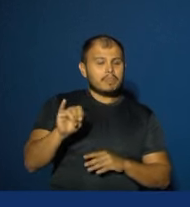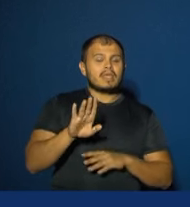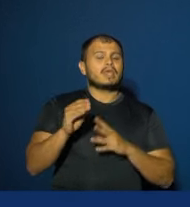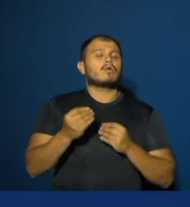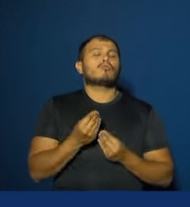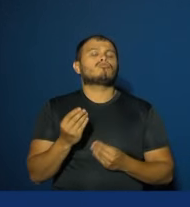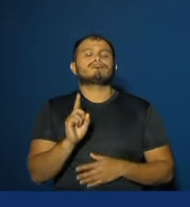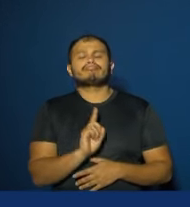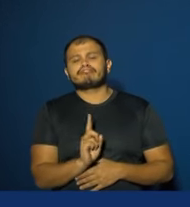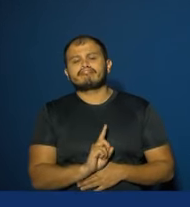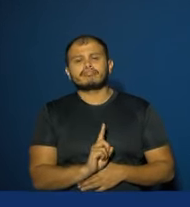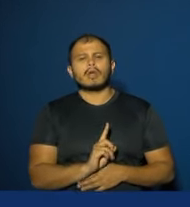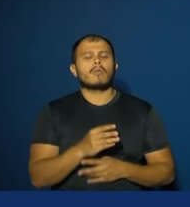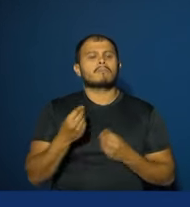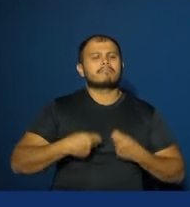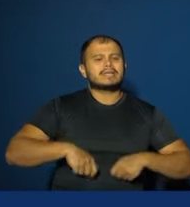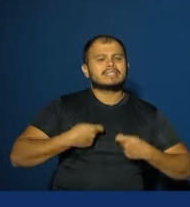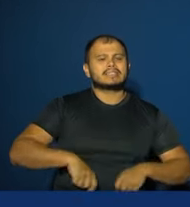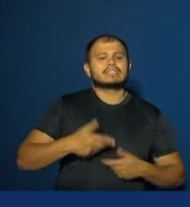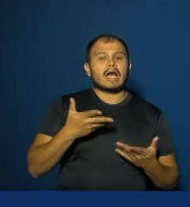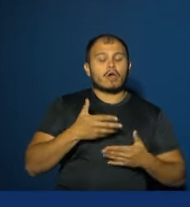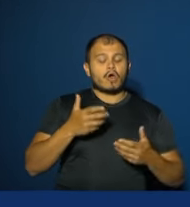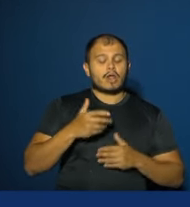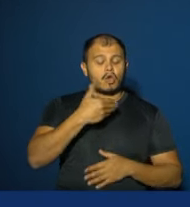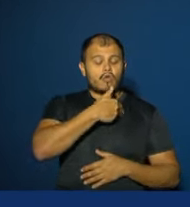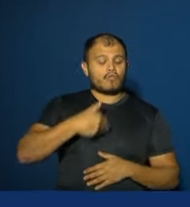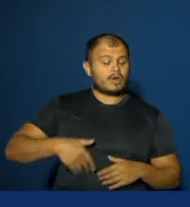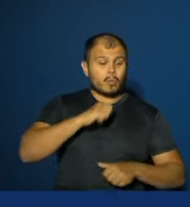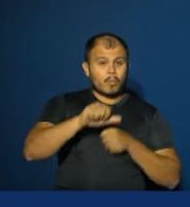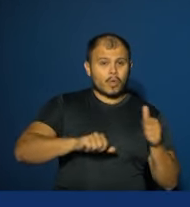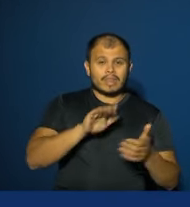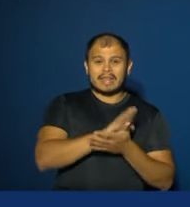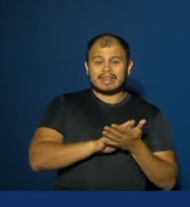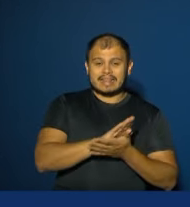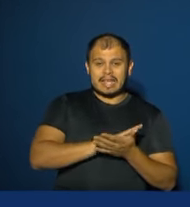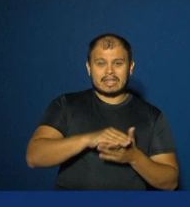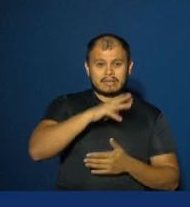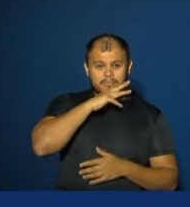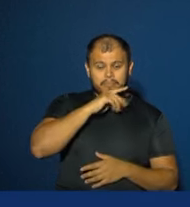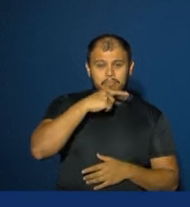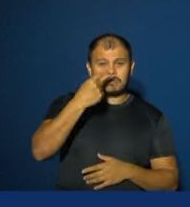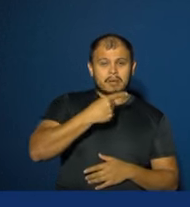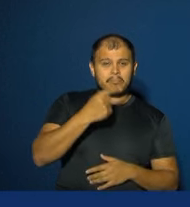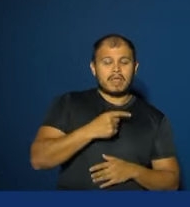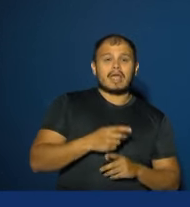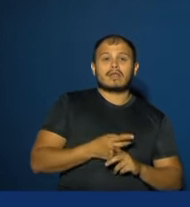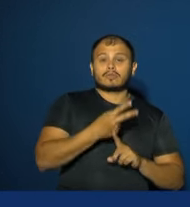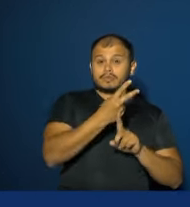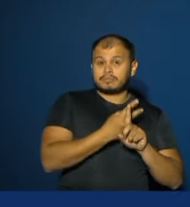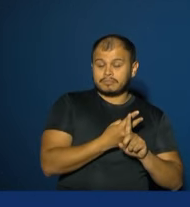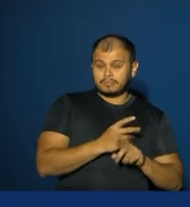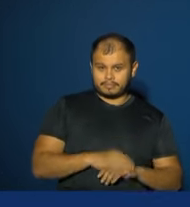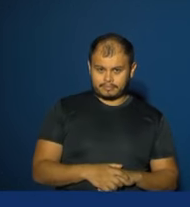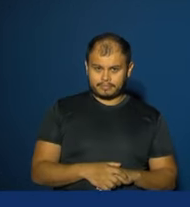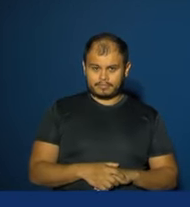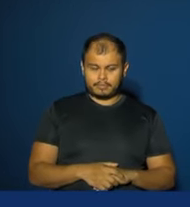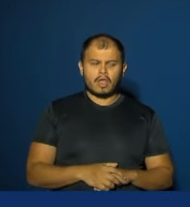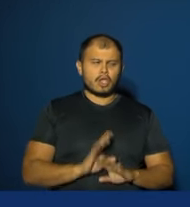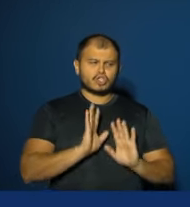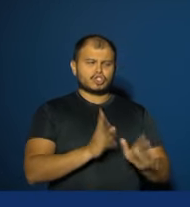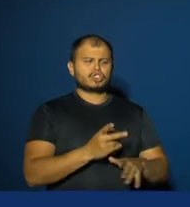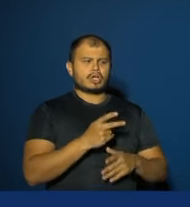precisaria acontecer para o governo não alterar a meta em março, no primeiro bimestral? Olha, eu disse aqui, vou